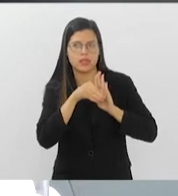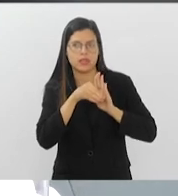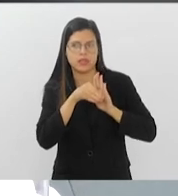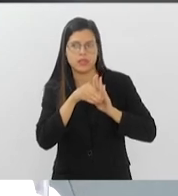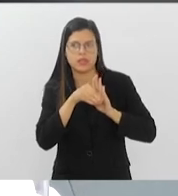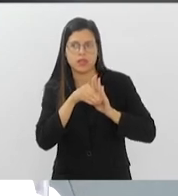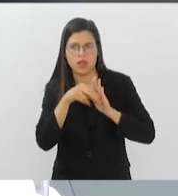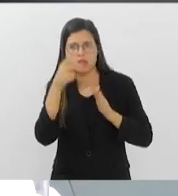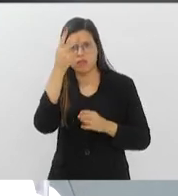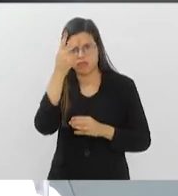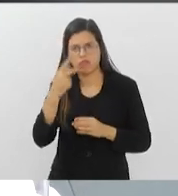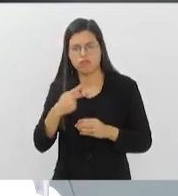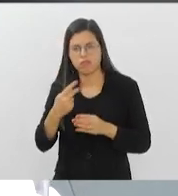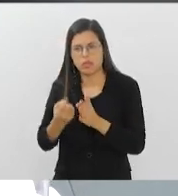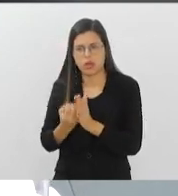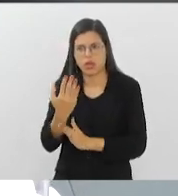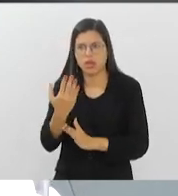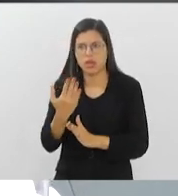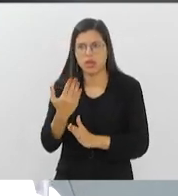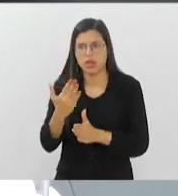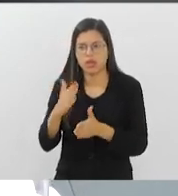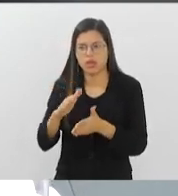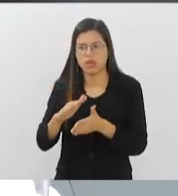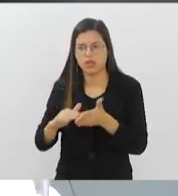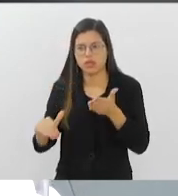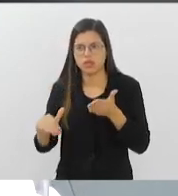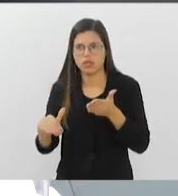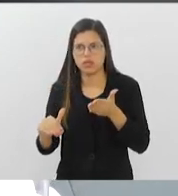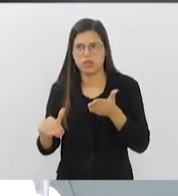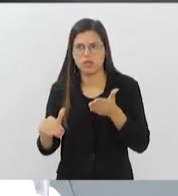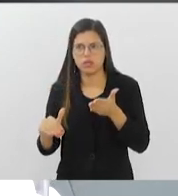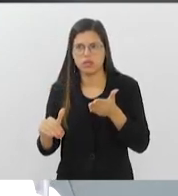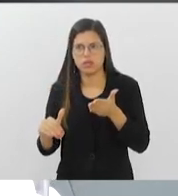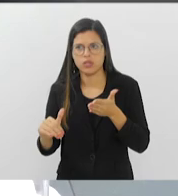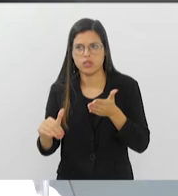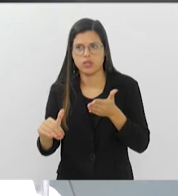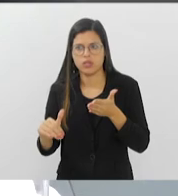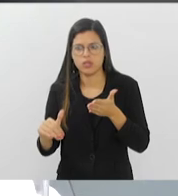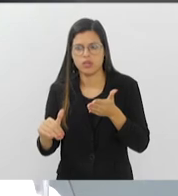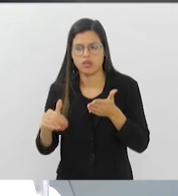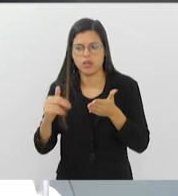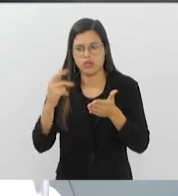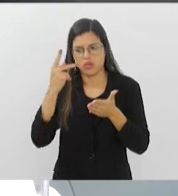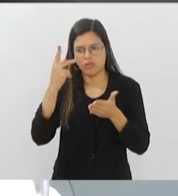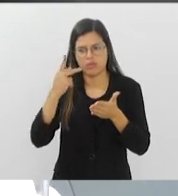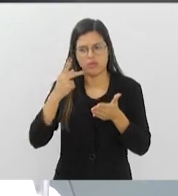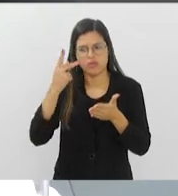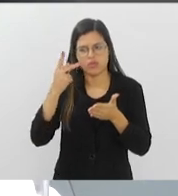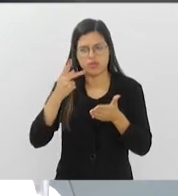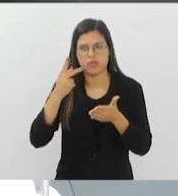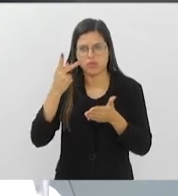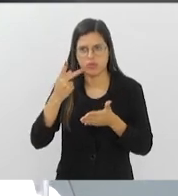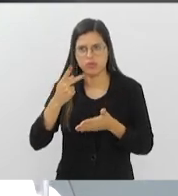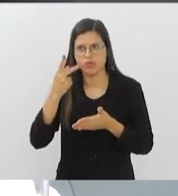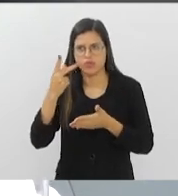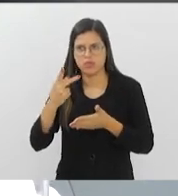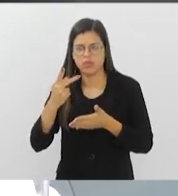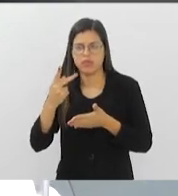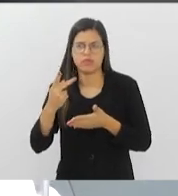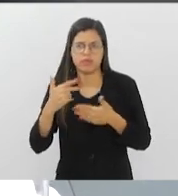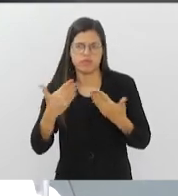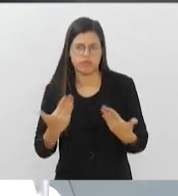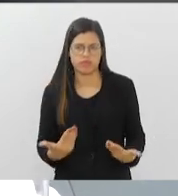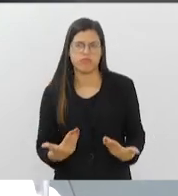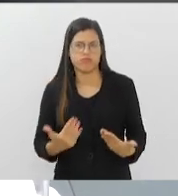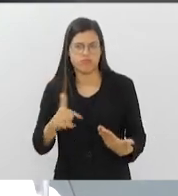que exclui do auxílio os parlamentares. Então, compete à Constituição e